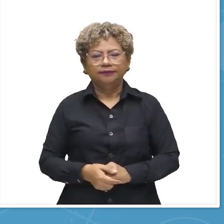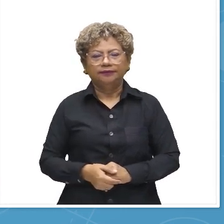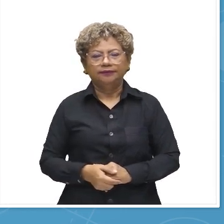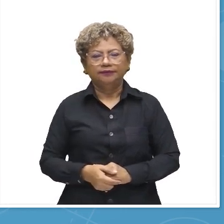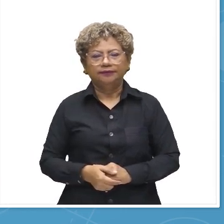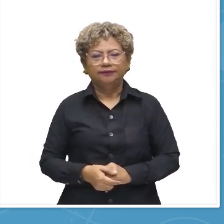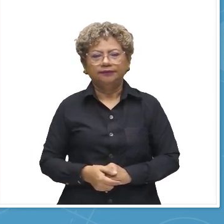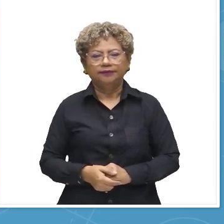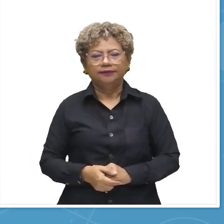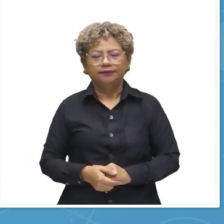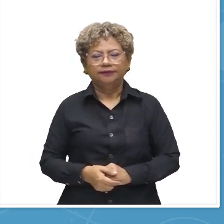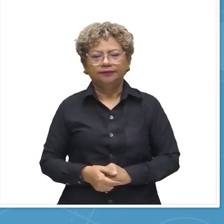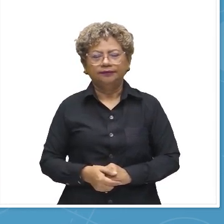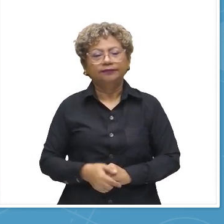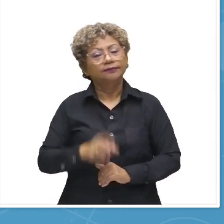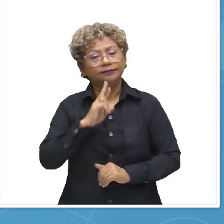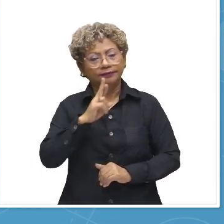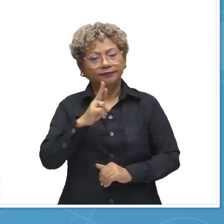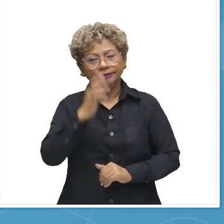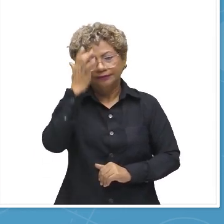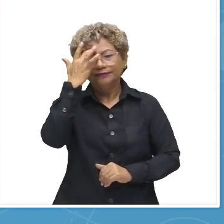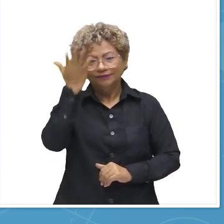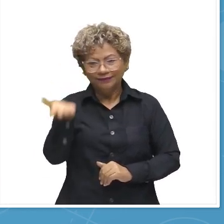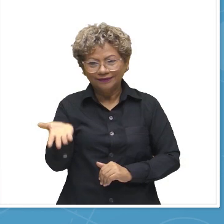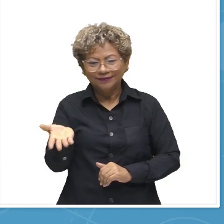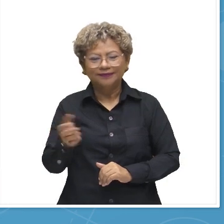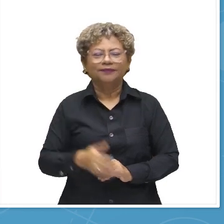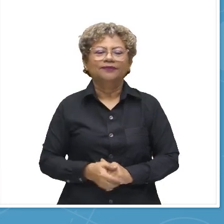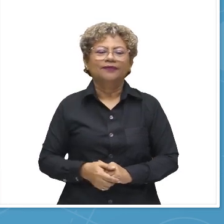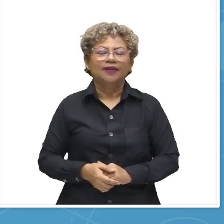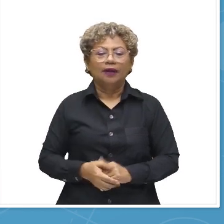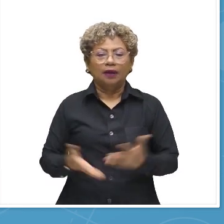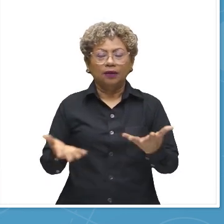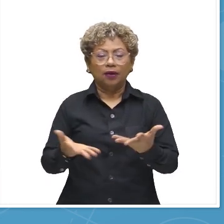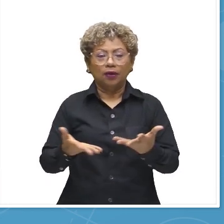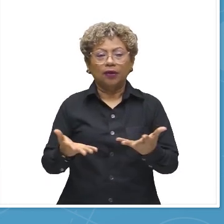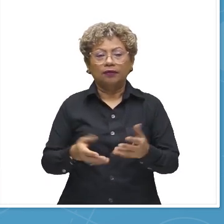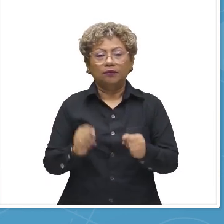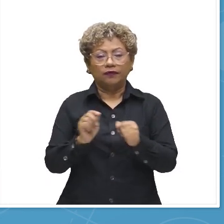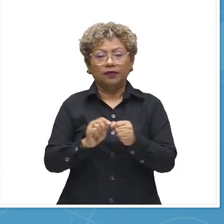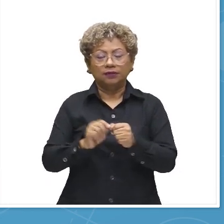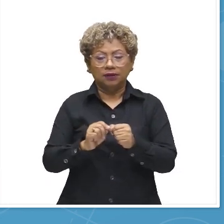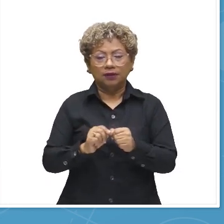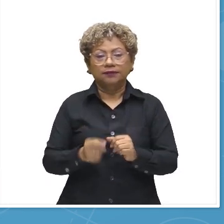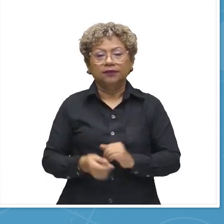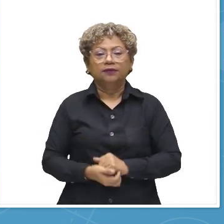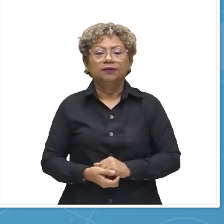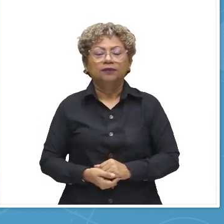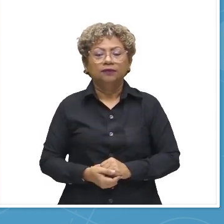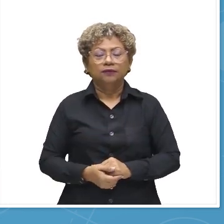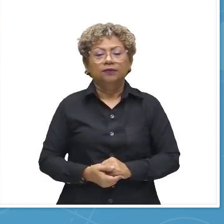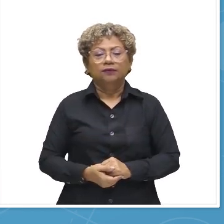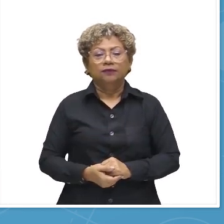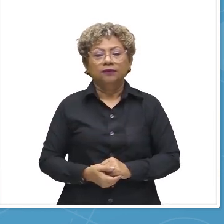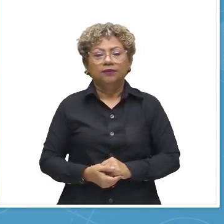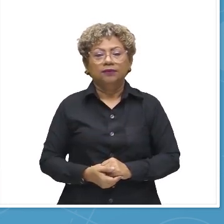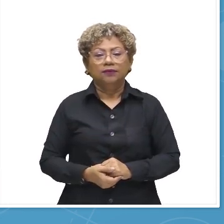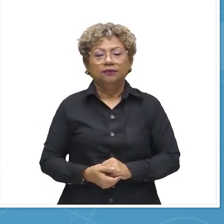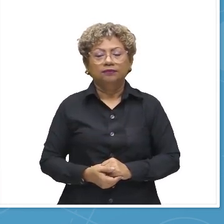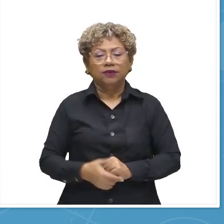deu. 108. Bacana? Vamos fazer a mesma coisa com 12 e 9. Então,